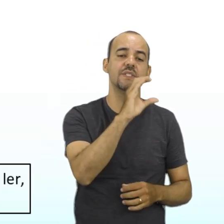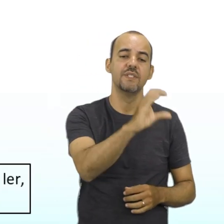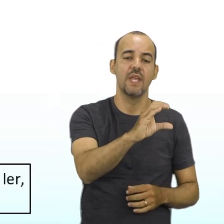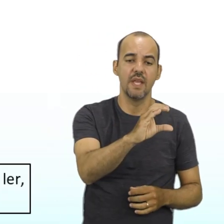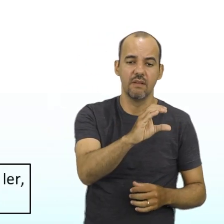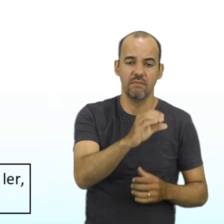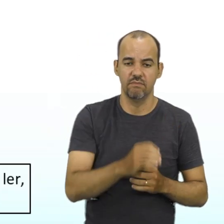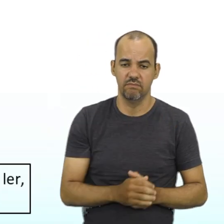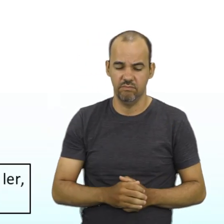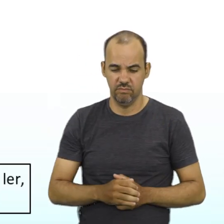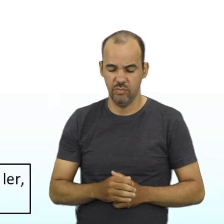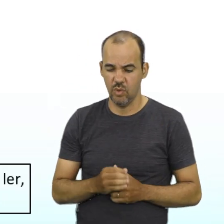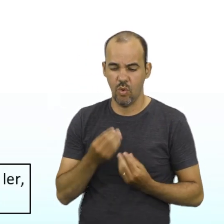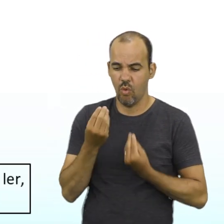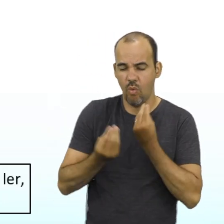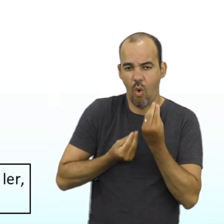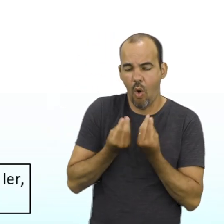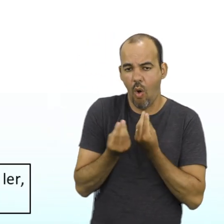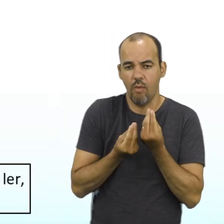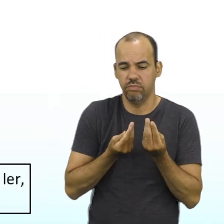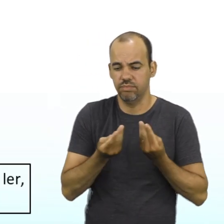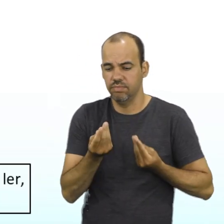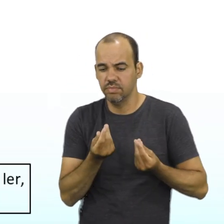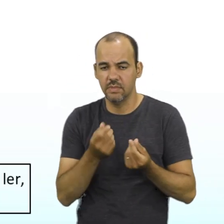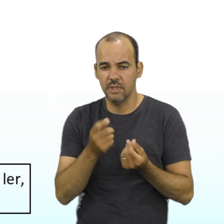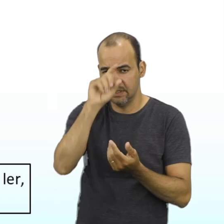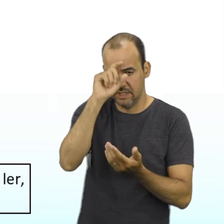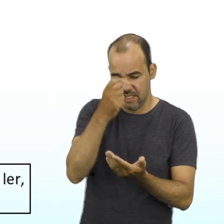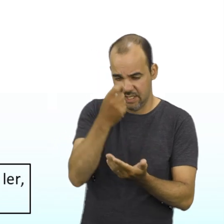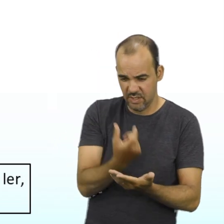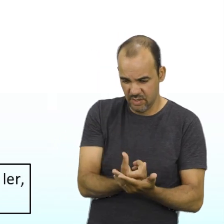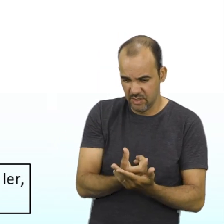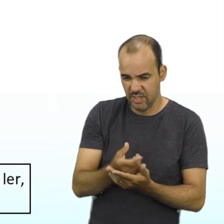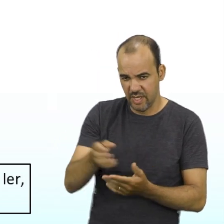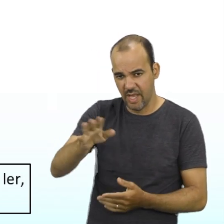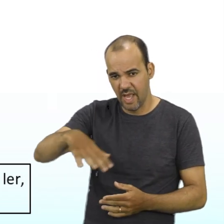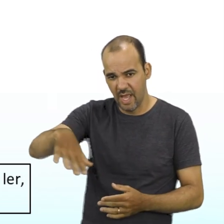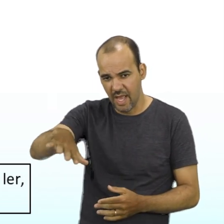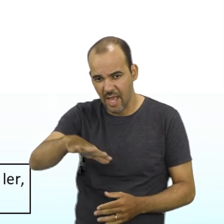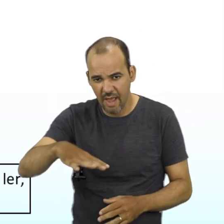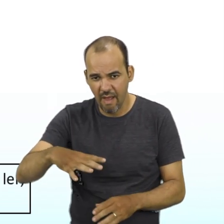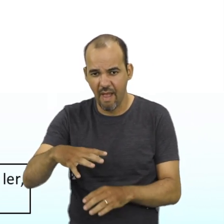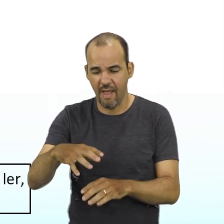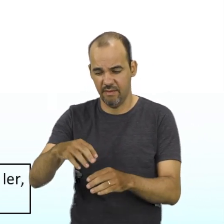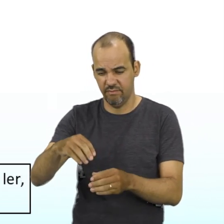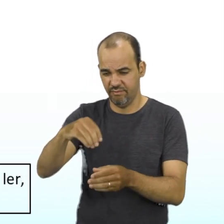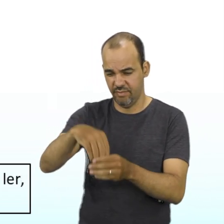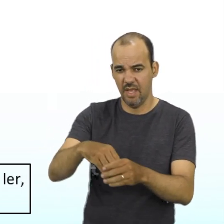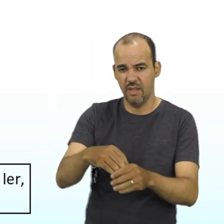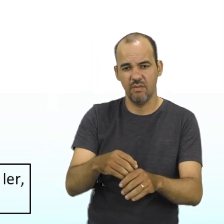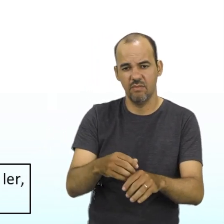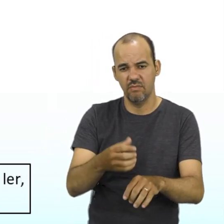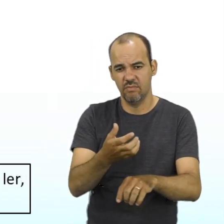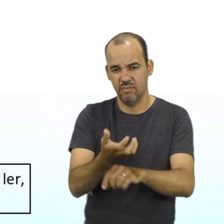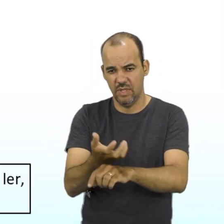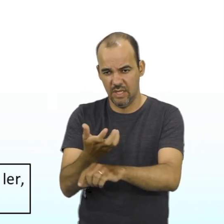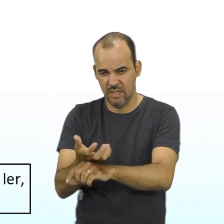na disciplina. O texto diz isso, né? Que vão tratar ele, né?